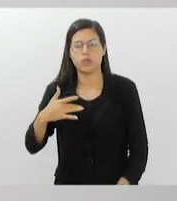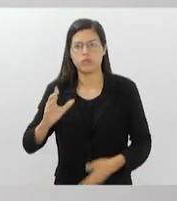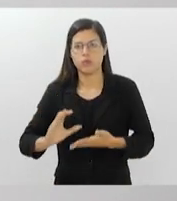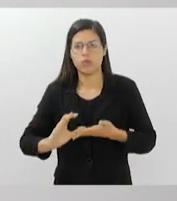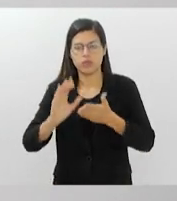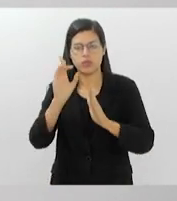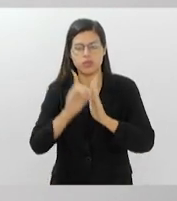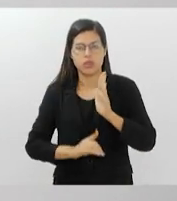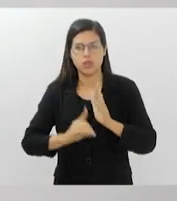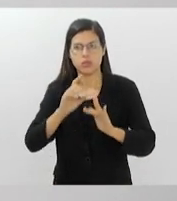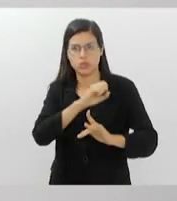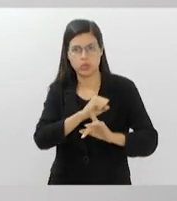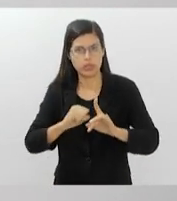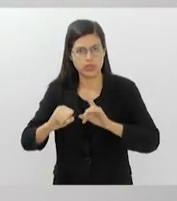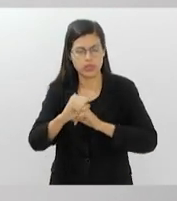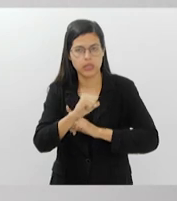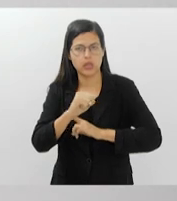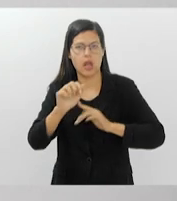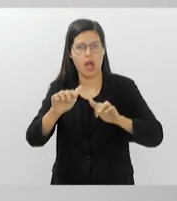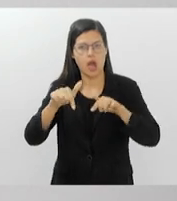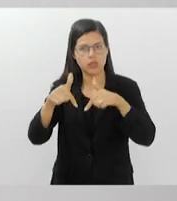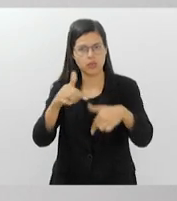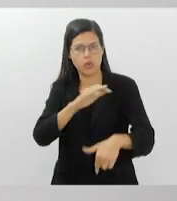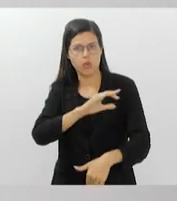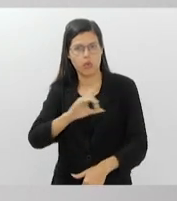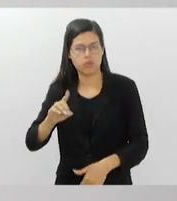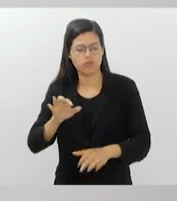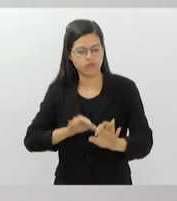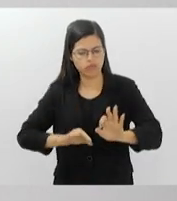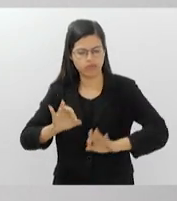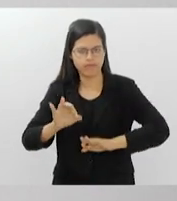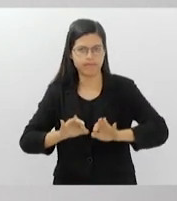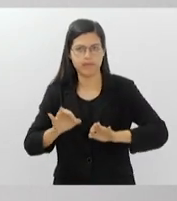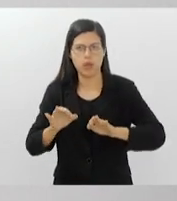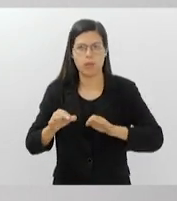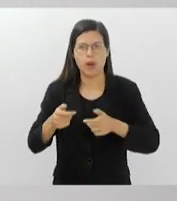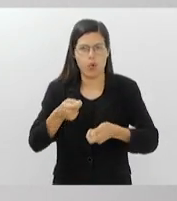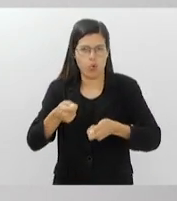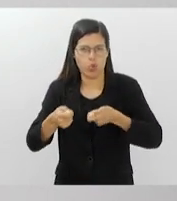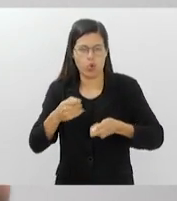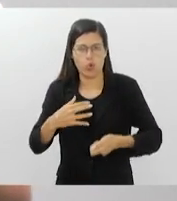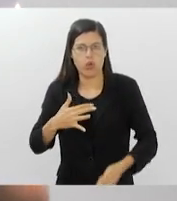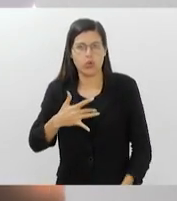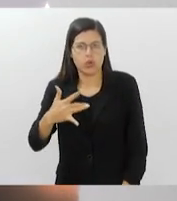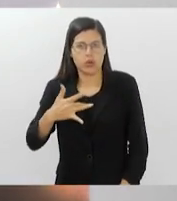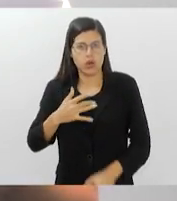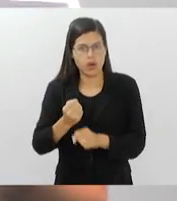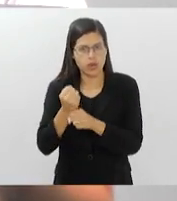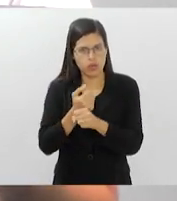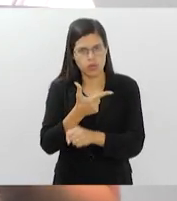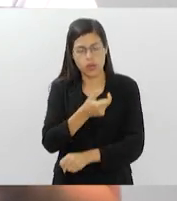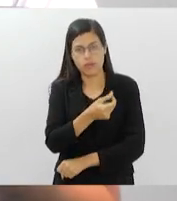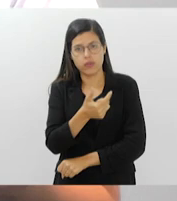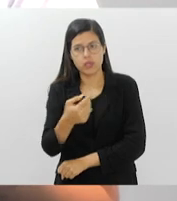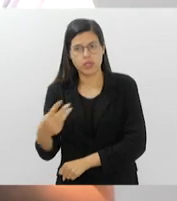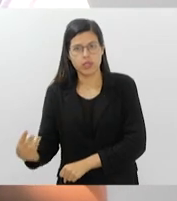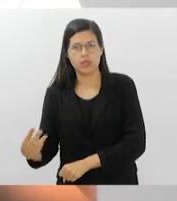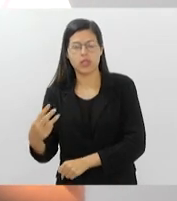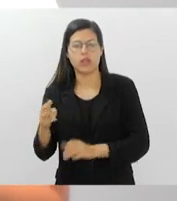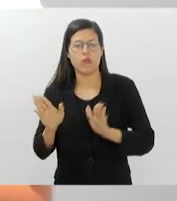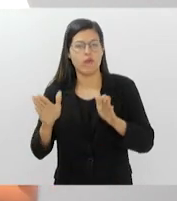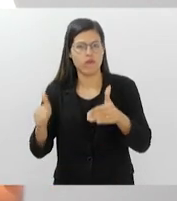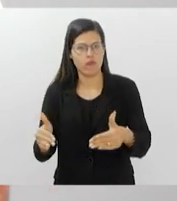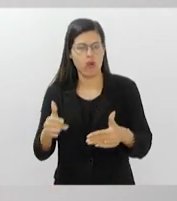sociedade civil para ações cernadas de controle da tuberculose desde 2003 o fórum tuberculose do Estado do Rio de